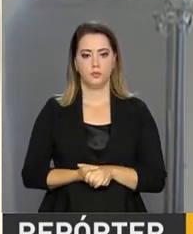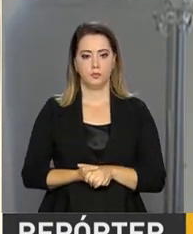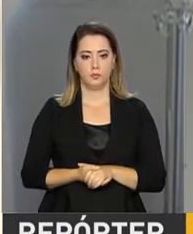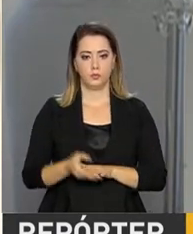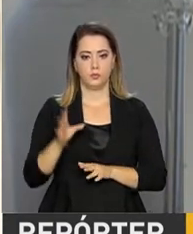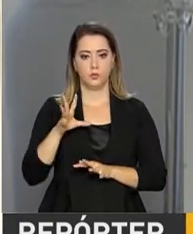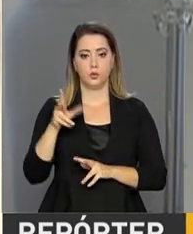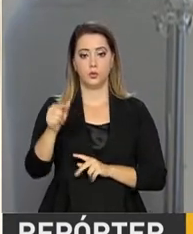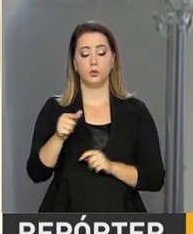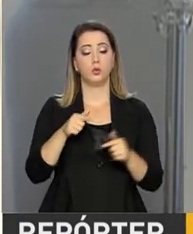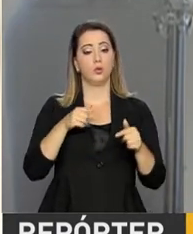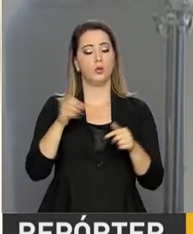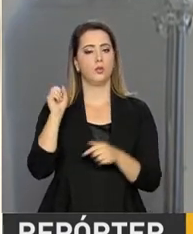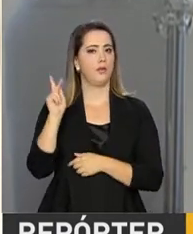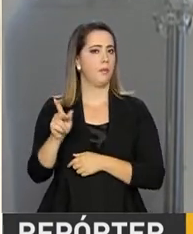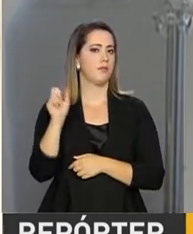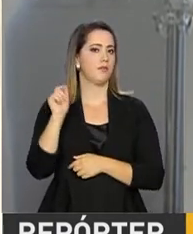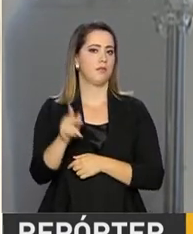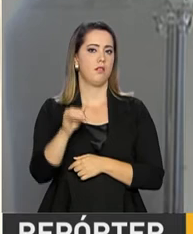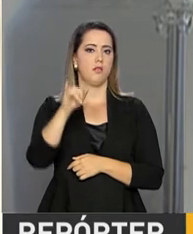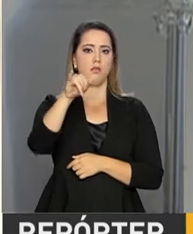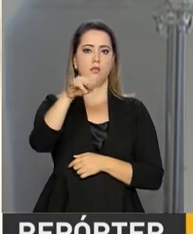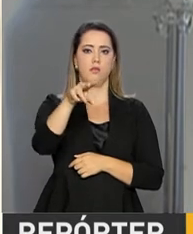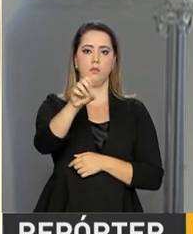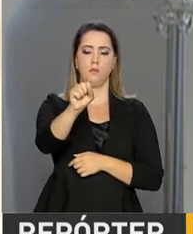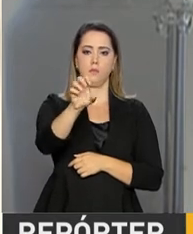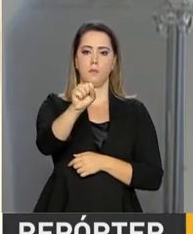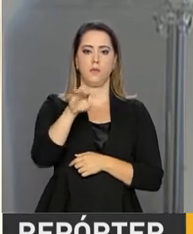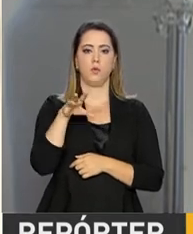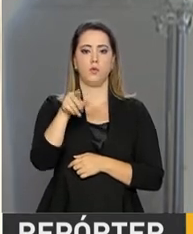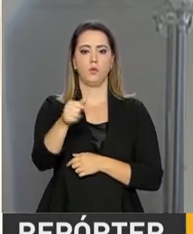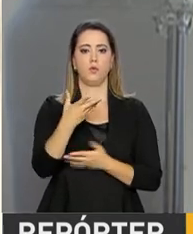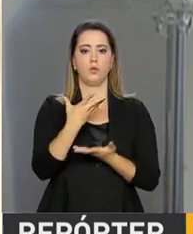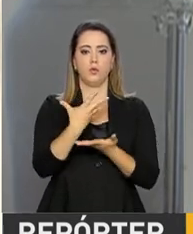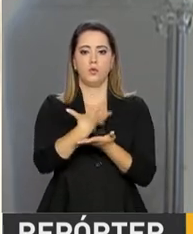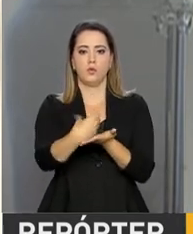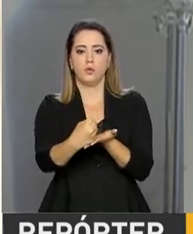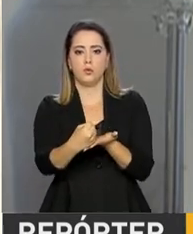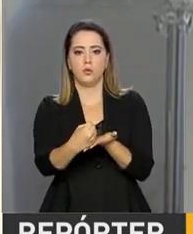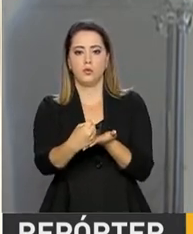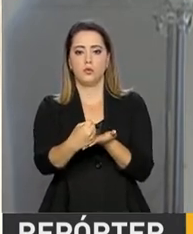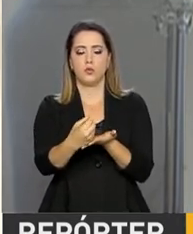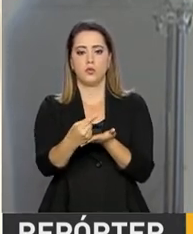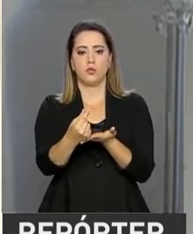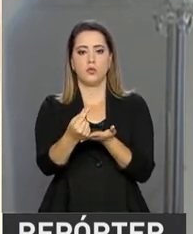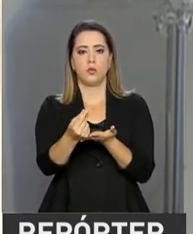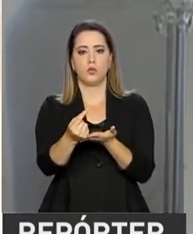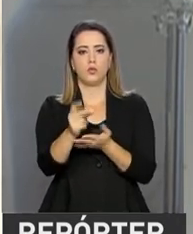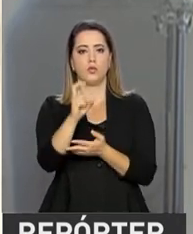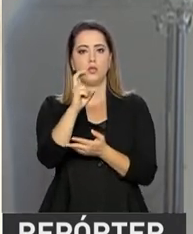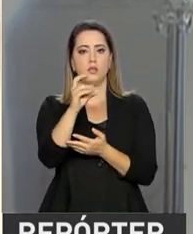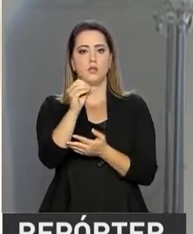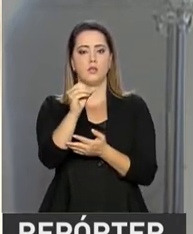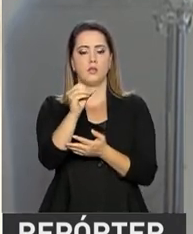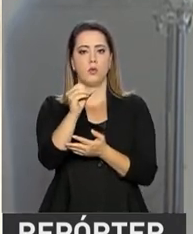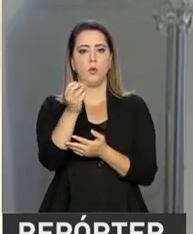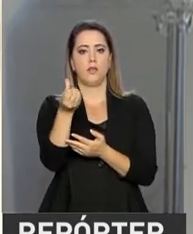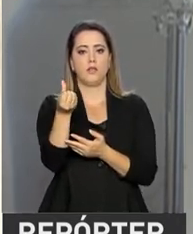regime geral, a Previdência Pública, a LOAS, tomam da sociedade pelo menos 50, 60